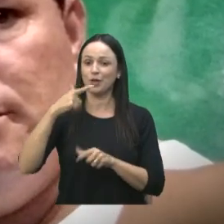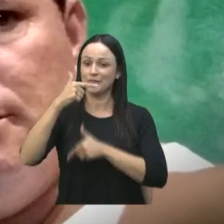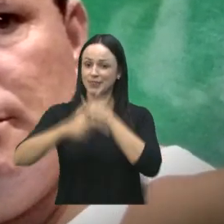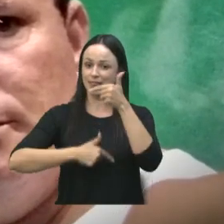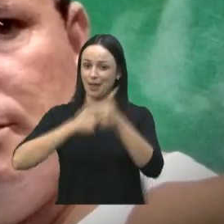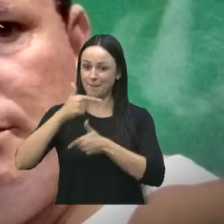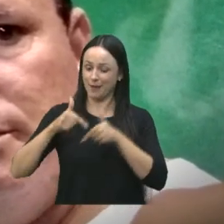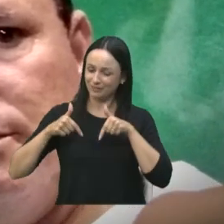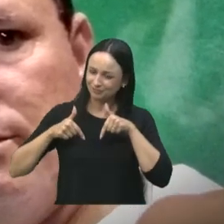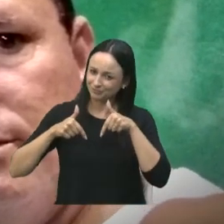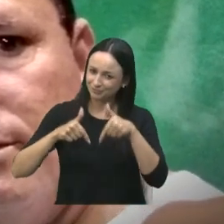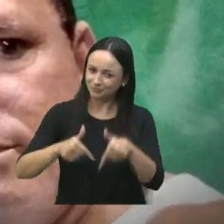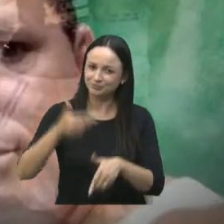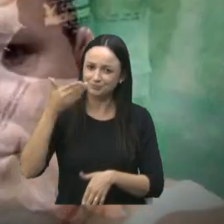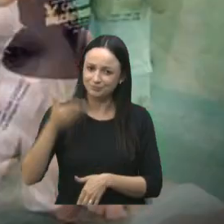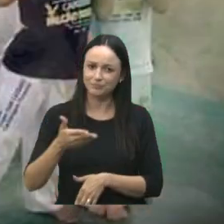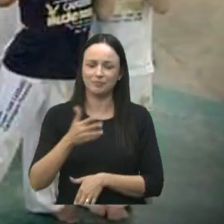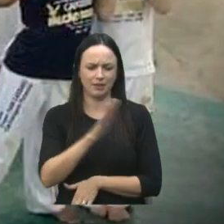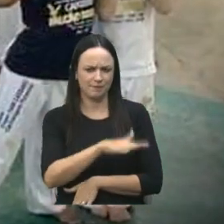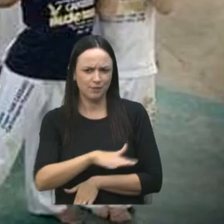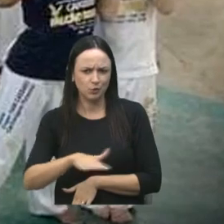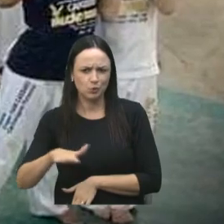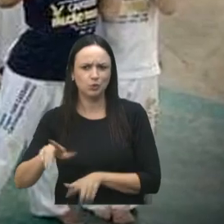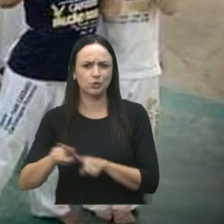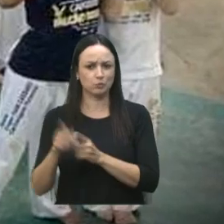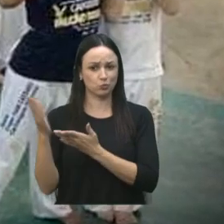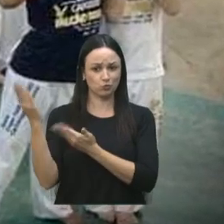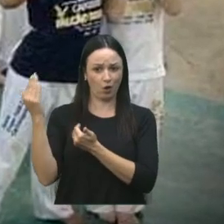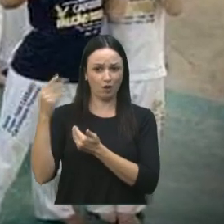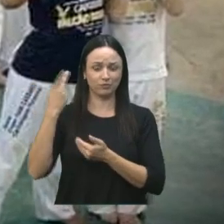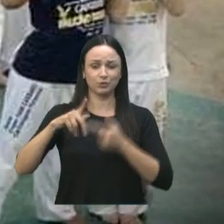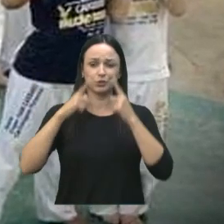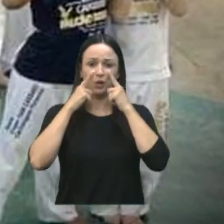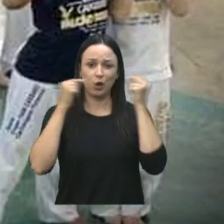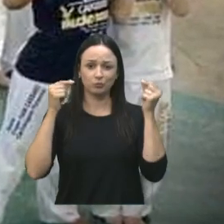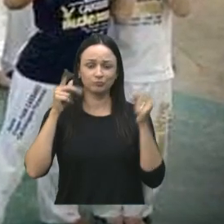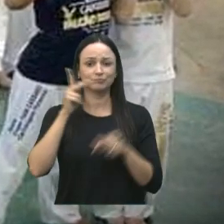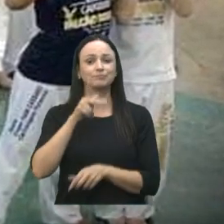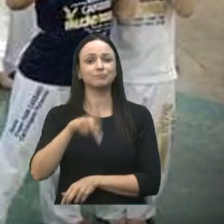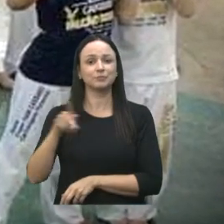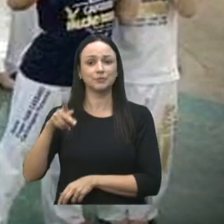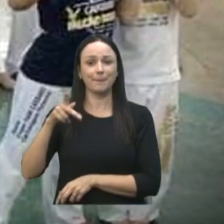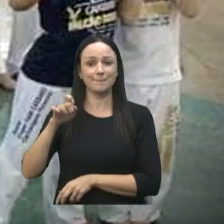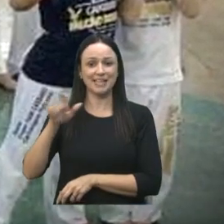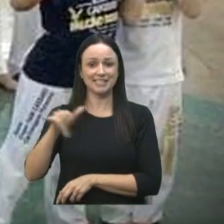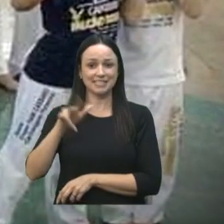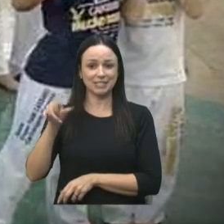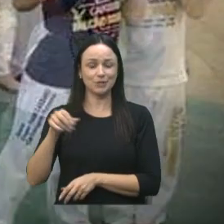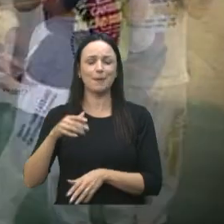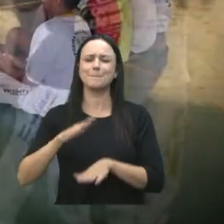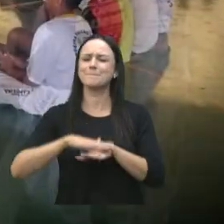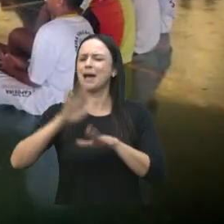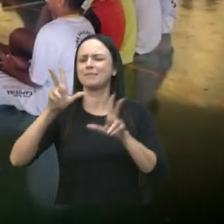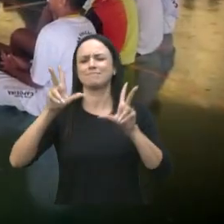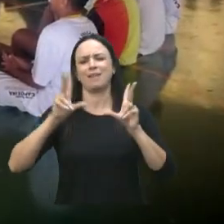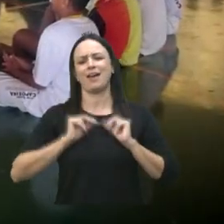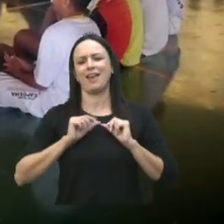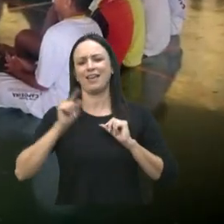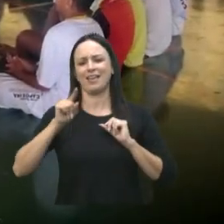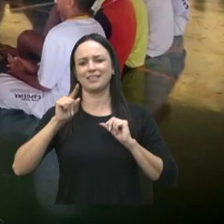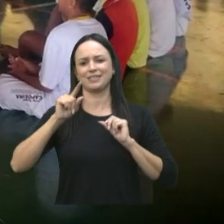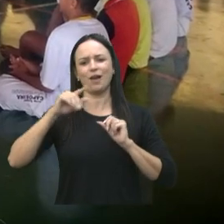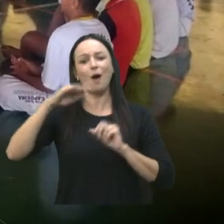trabalho dedicado à infância e à juventude jaúense, o mestre Pezinho é mais do que merecedor desta